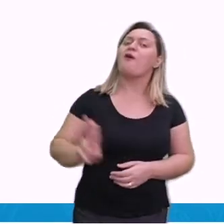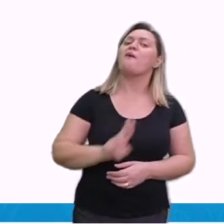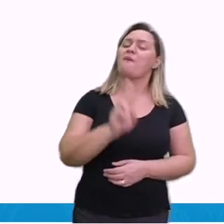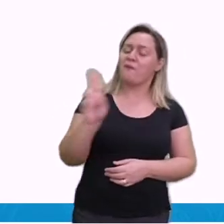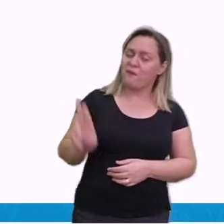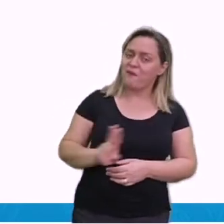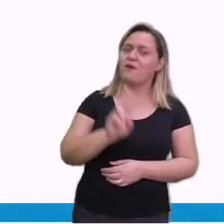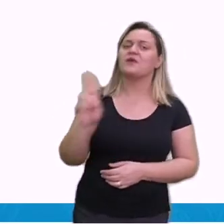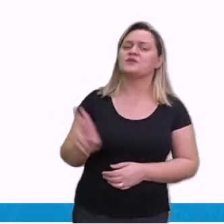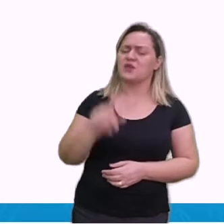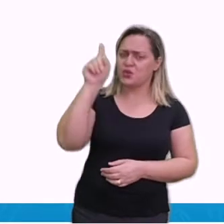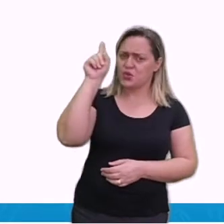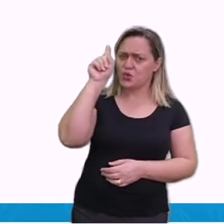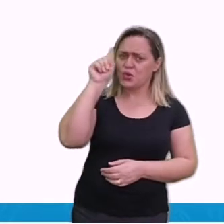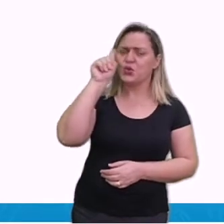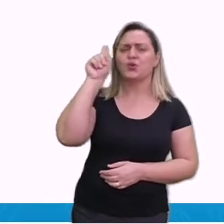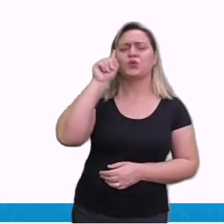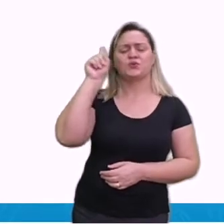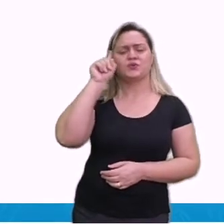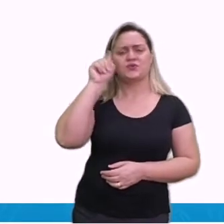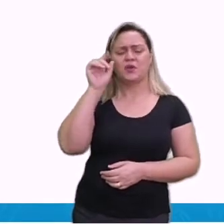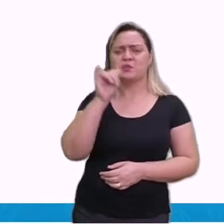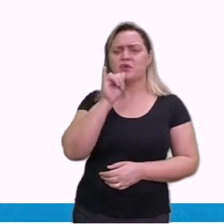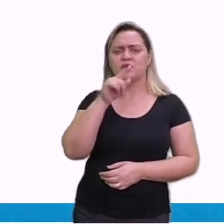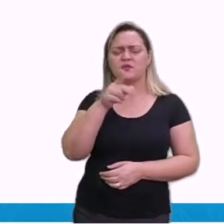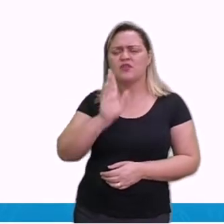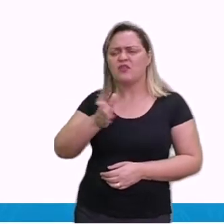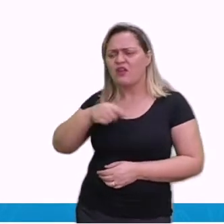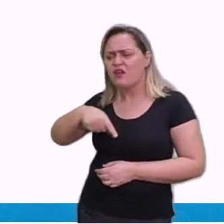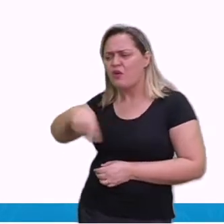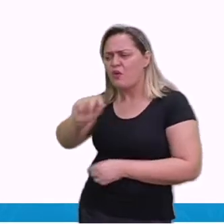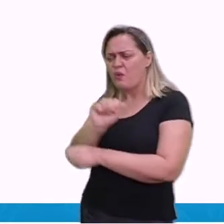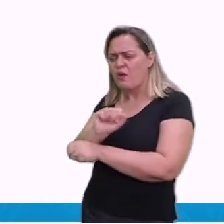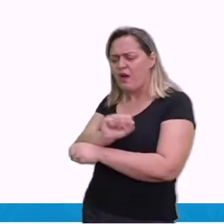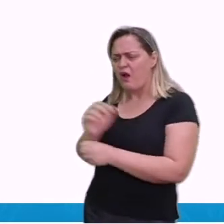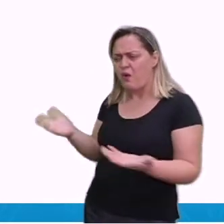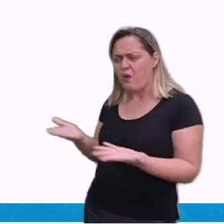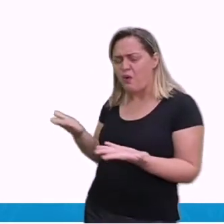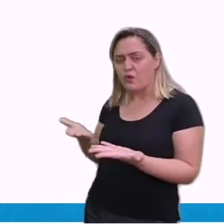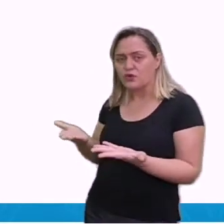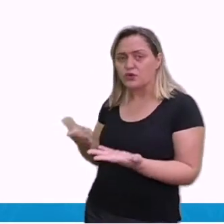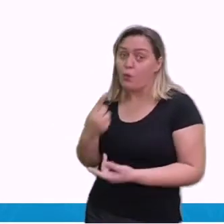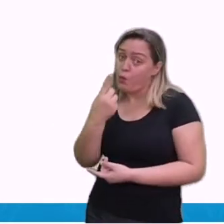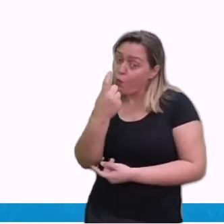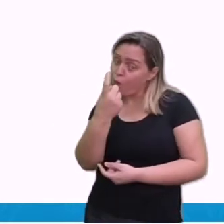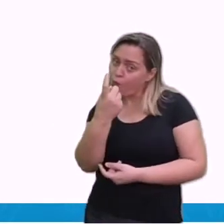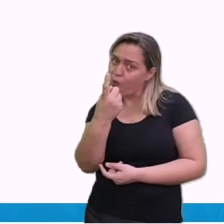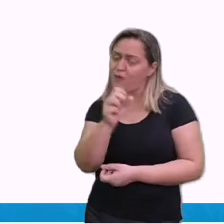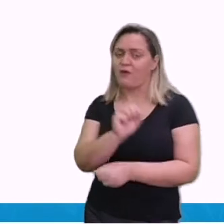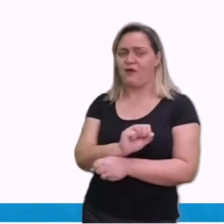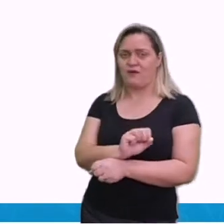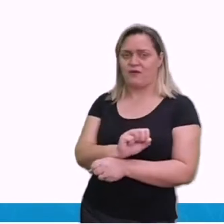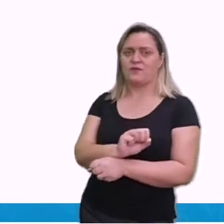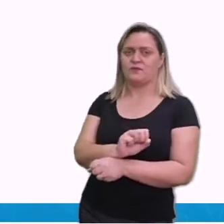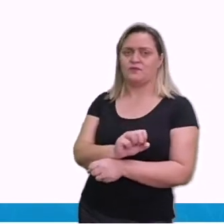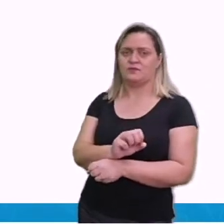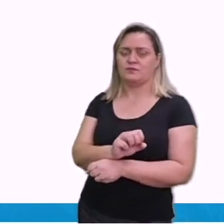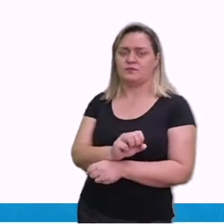quer dizer que foi um carro só. Você pegou a bota que estava aqui na porta? Então estava se referindo